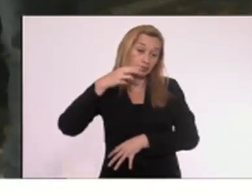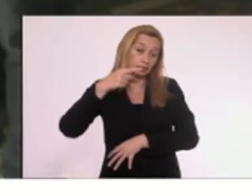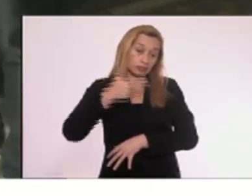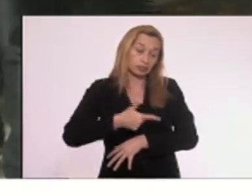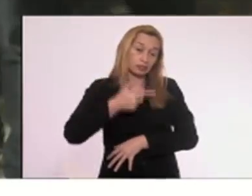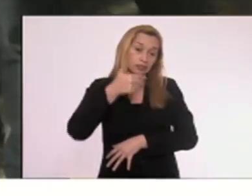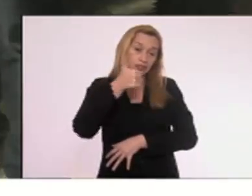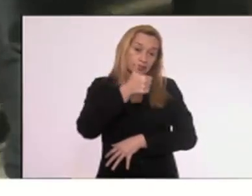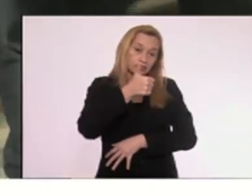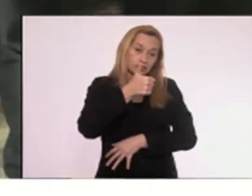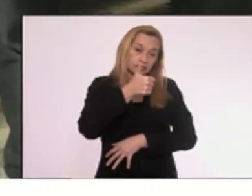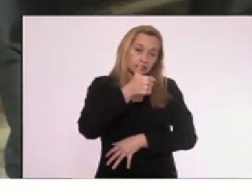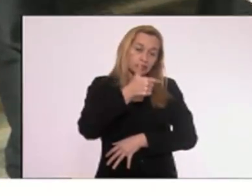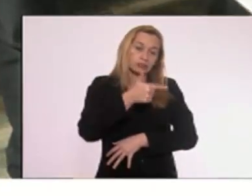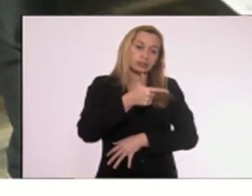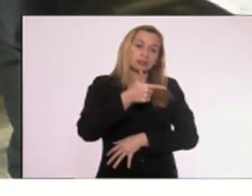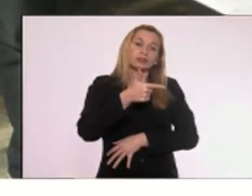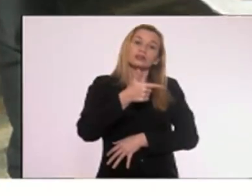3213 de